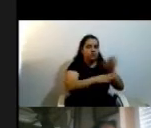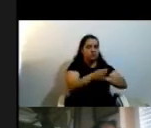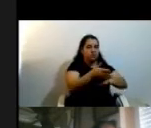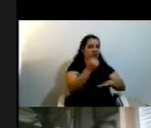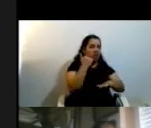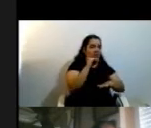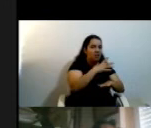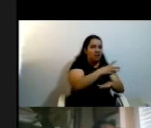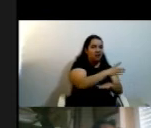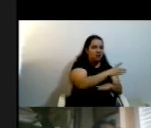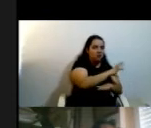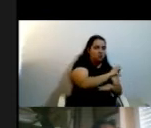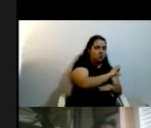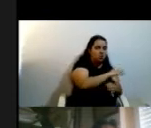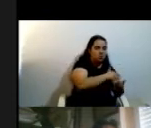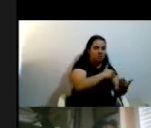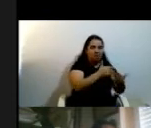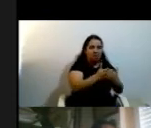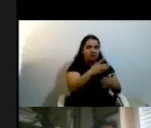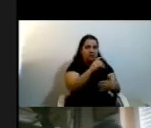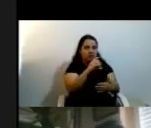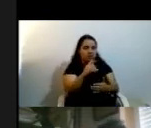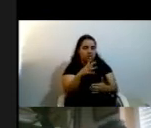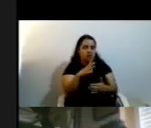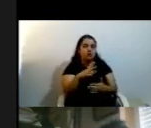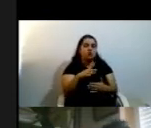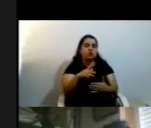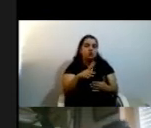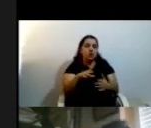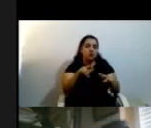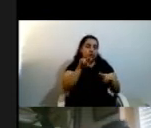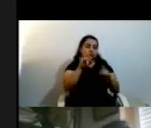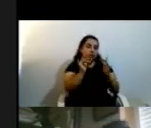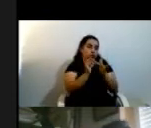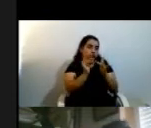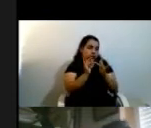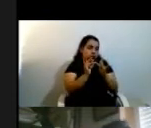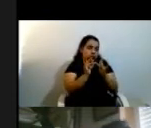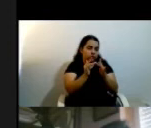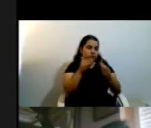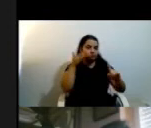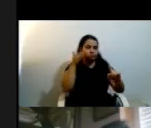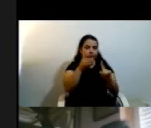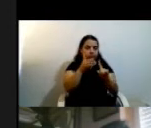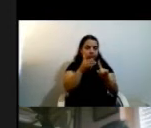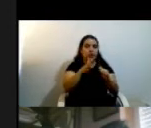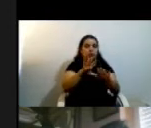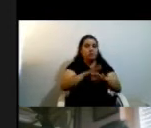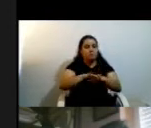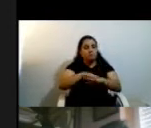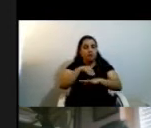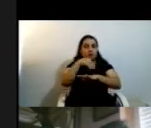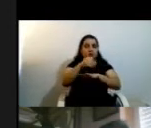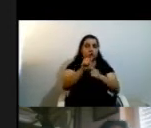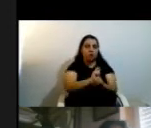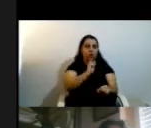18 e os 66 anos, um inquérito online de administração direta, que mais tarde teve que ser adaptado para chegar